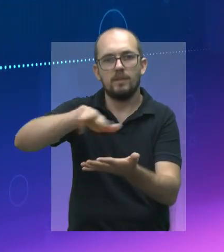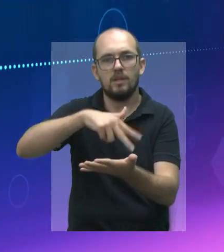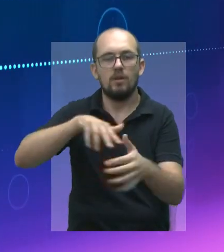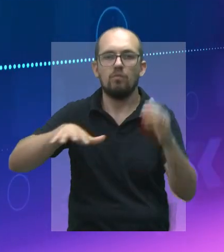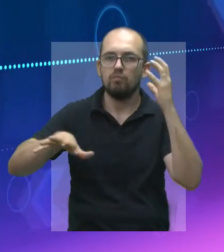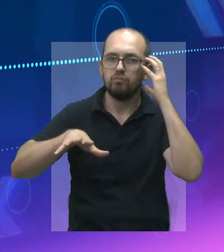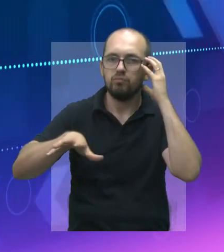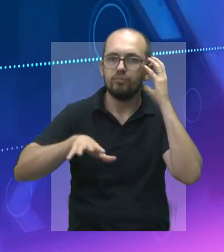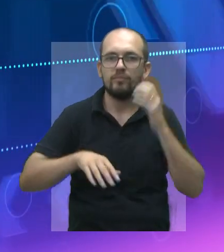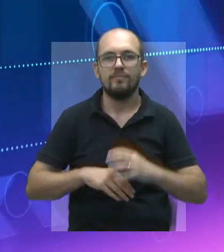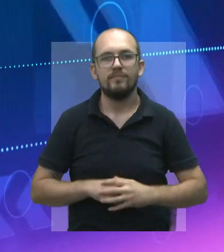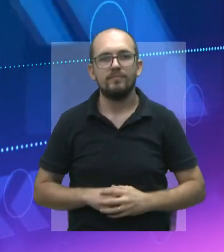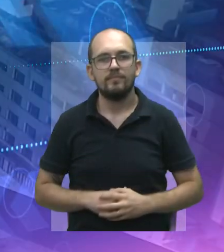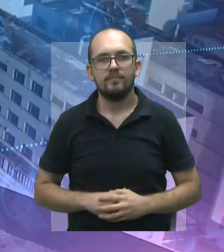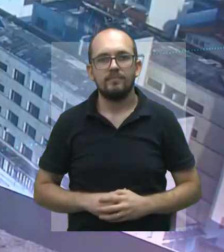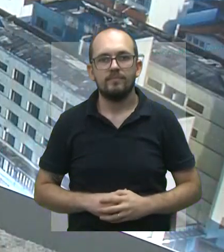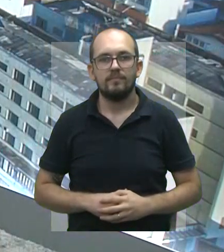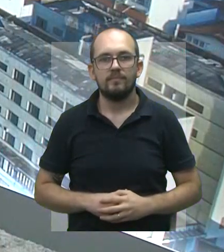DJ.